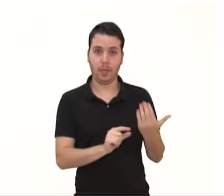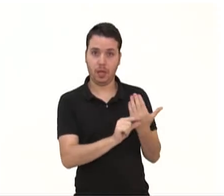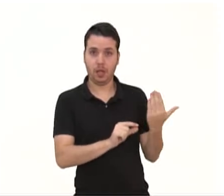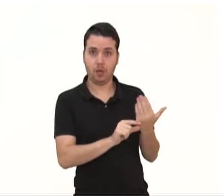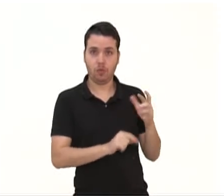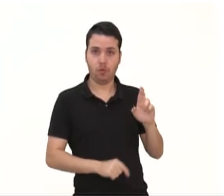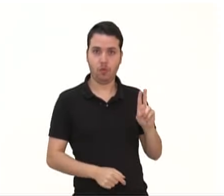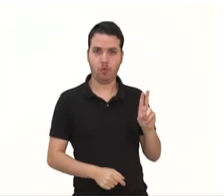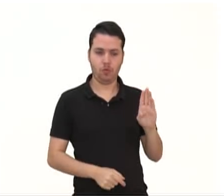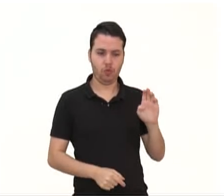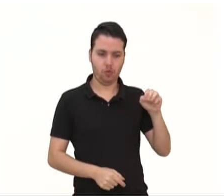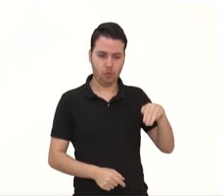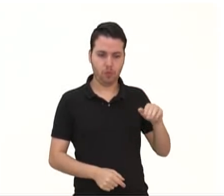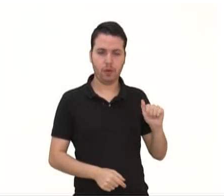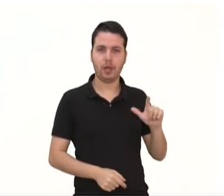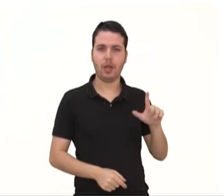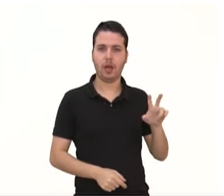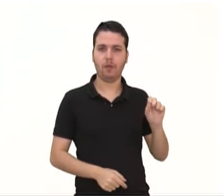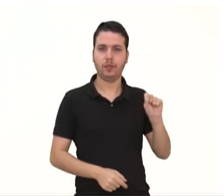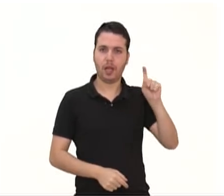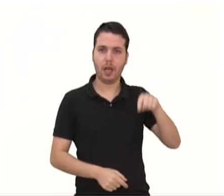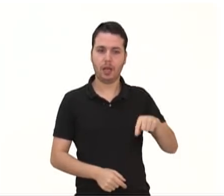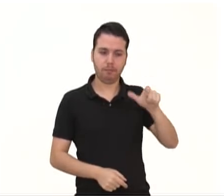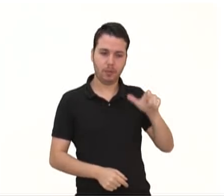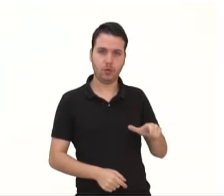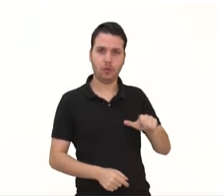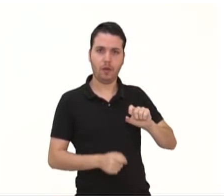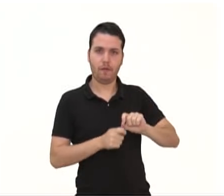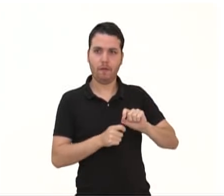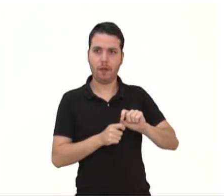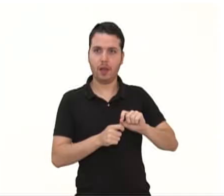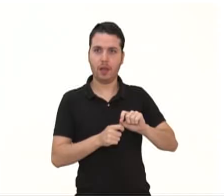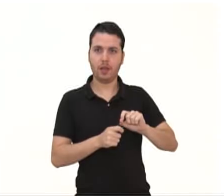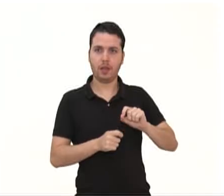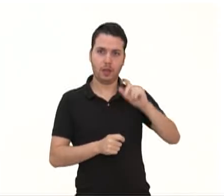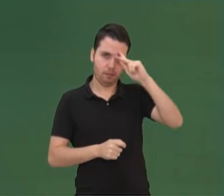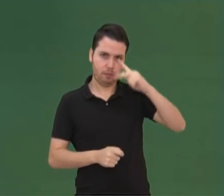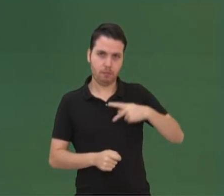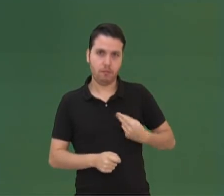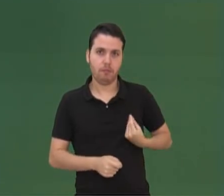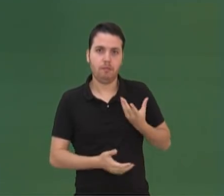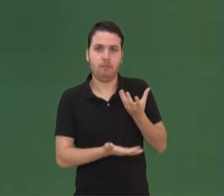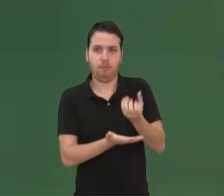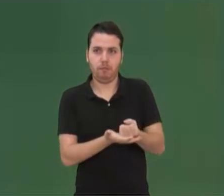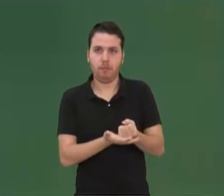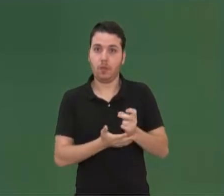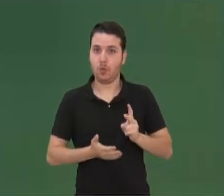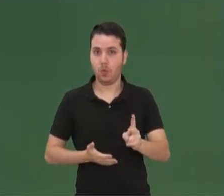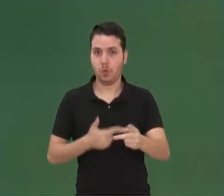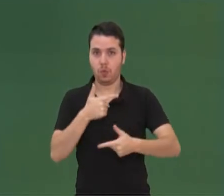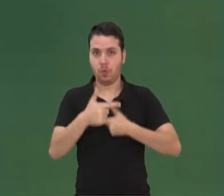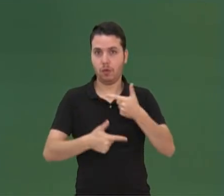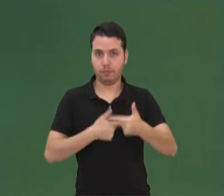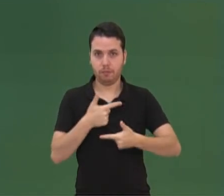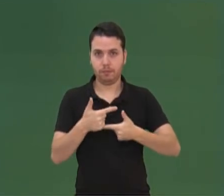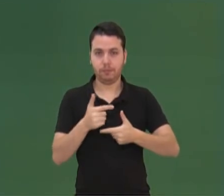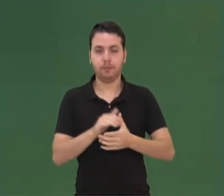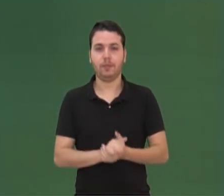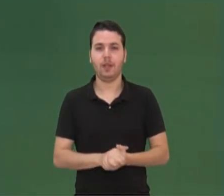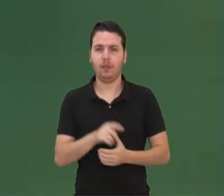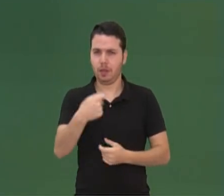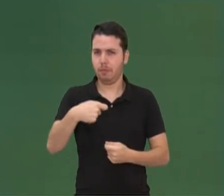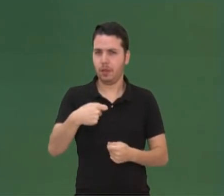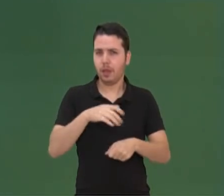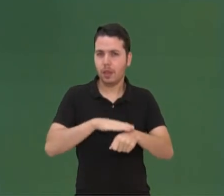sua autobiografia que nós lemos hoje. Vamos dar continuidade então ao nosso trabalho? Você precisa de um tempinho para registrar